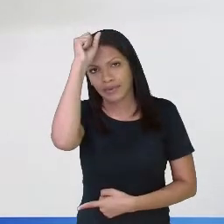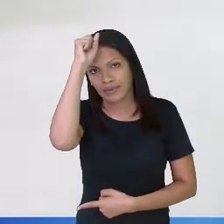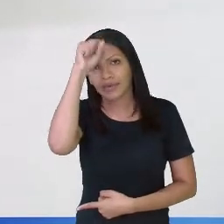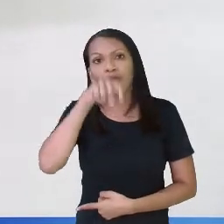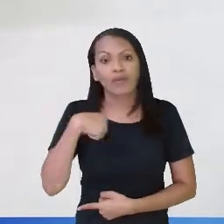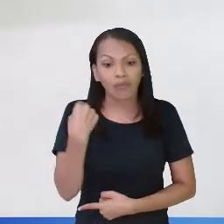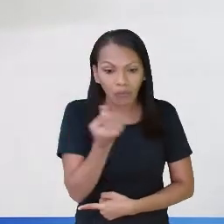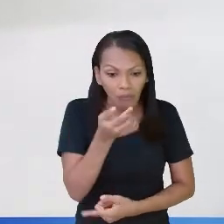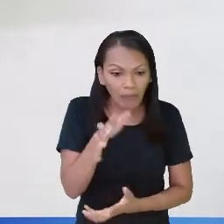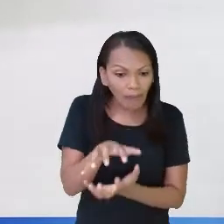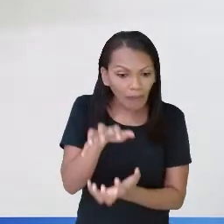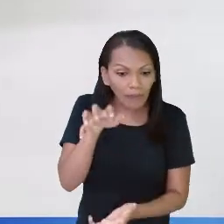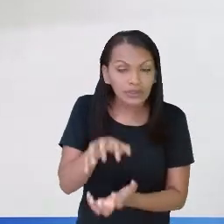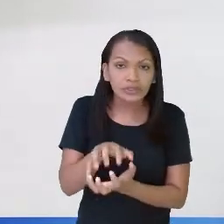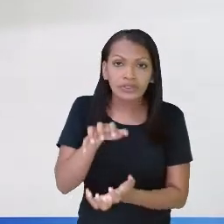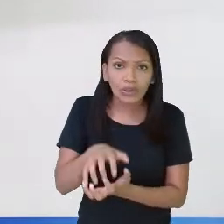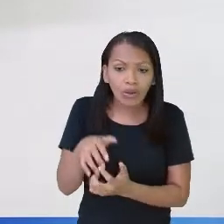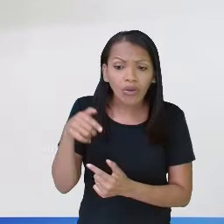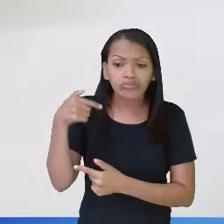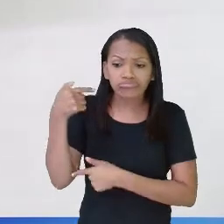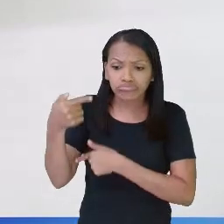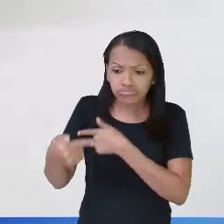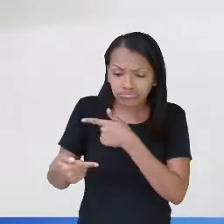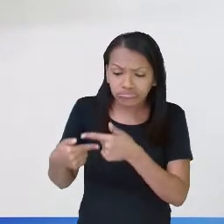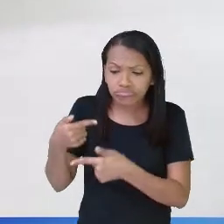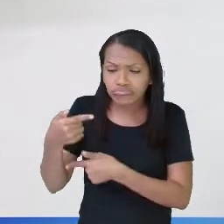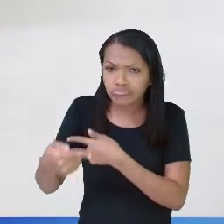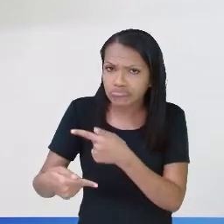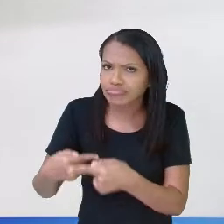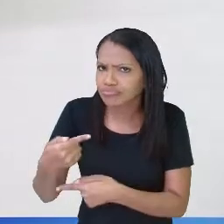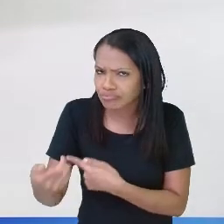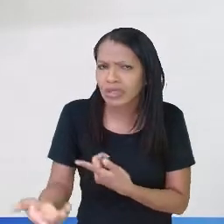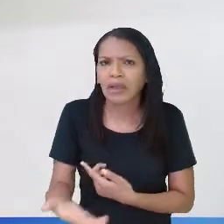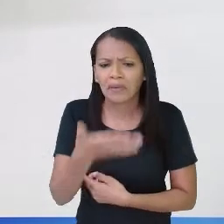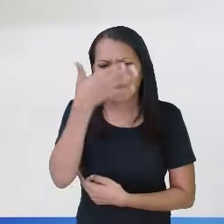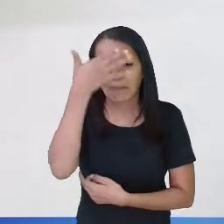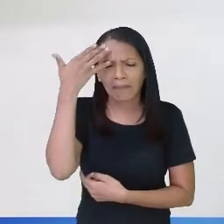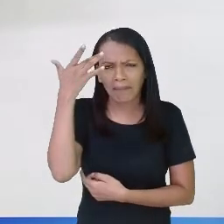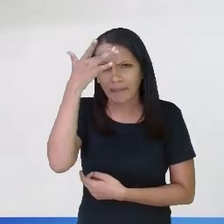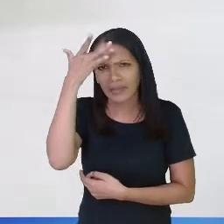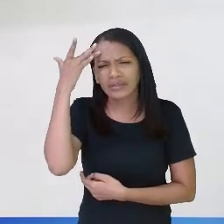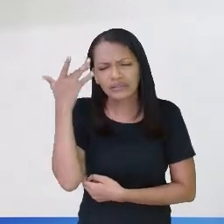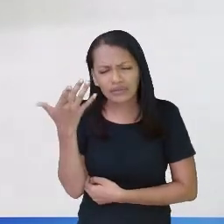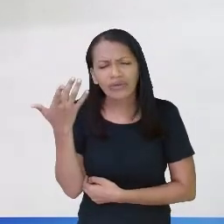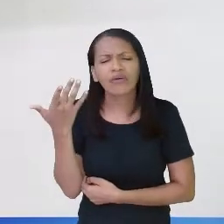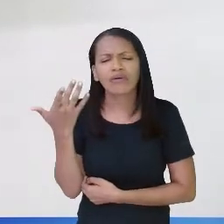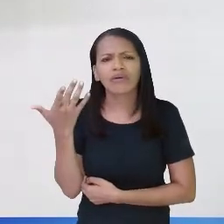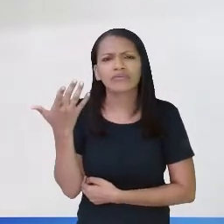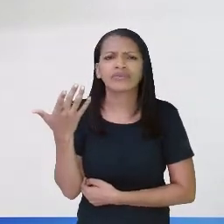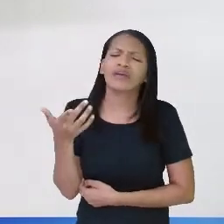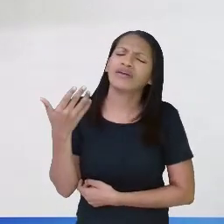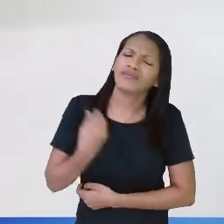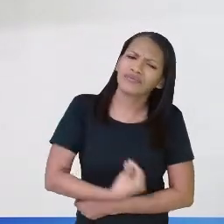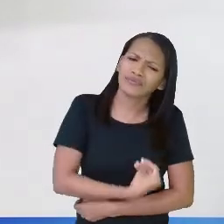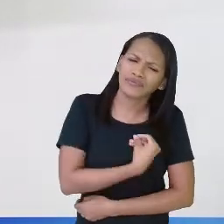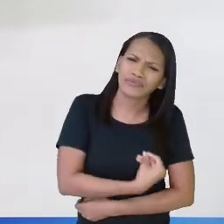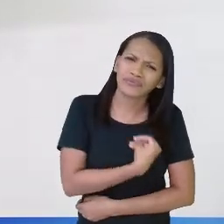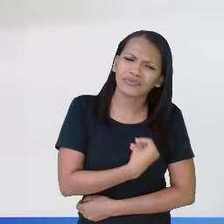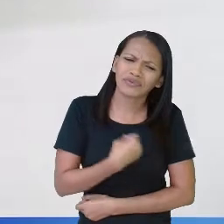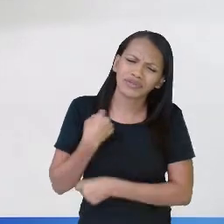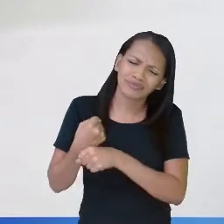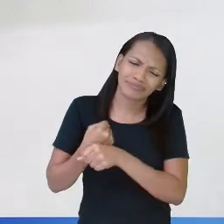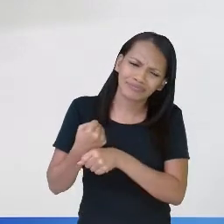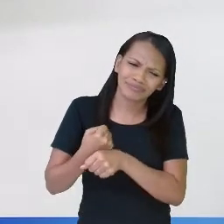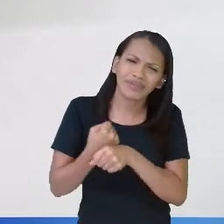copiássemos, não é? Ouvir as pessoas mais velhas, porque com os mais velhos está a sabedoria. Eles viveram mais, têm mais